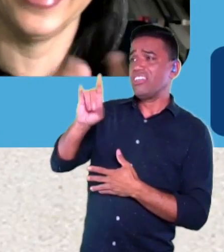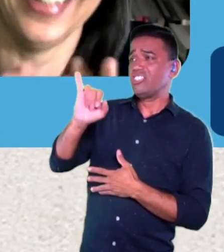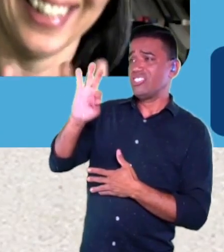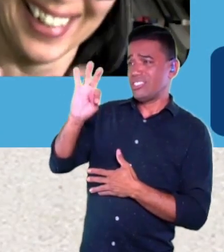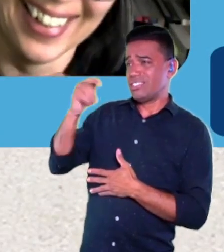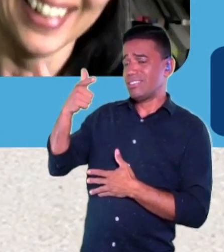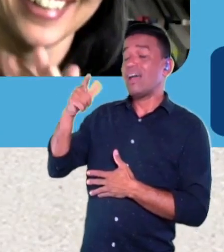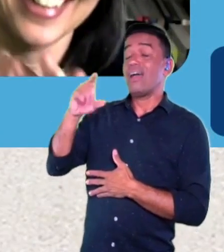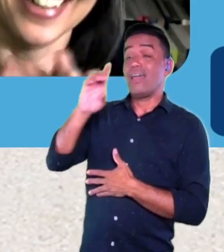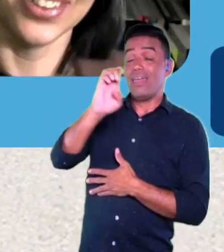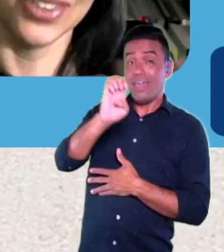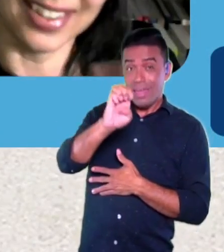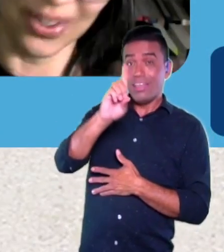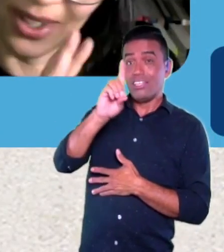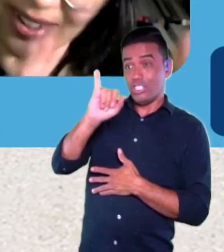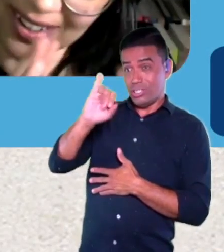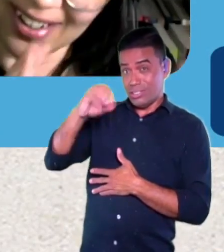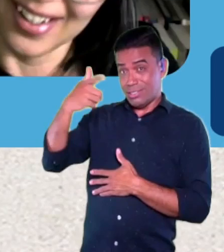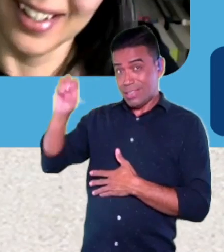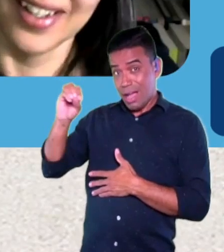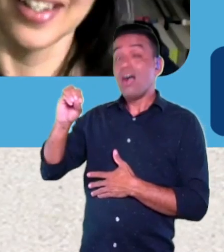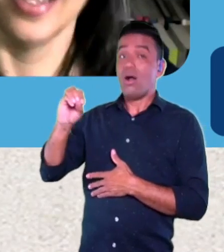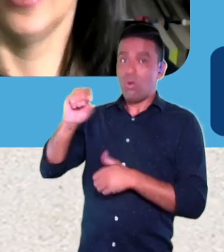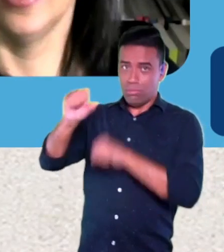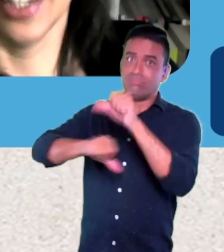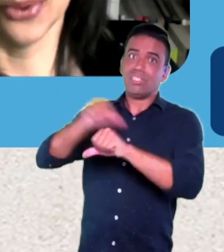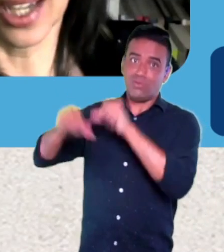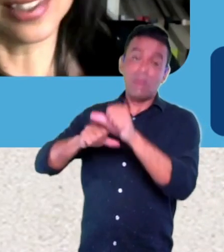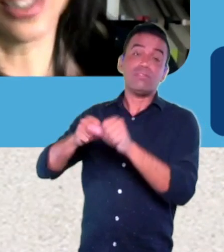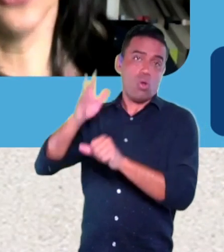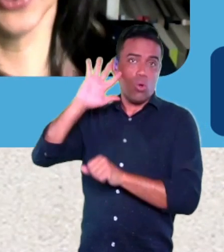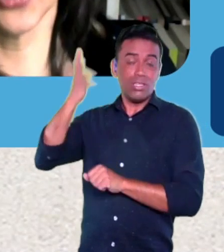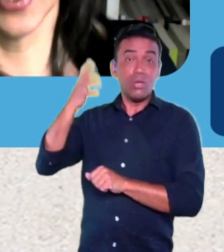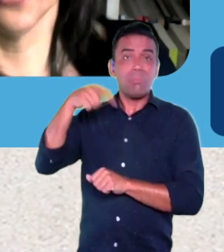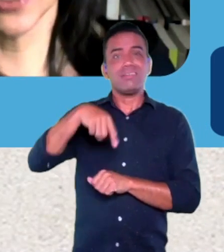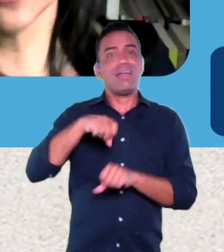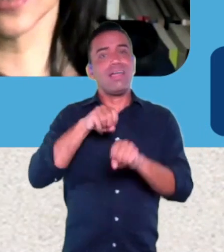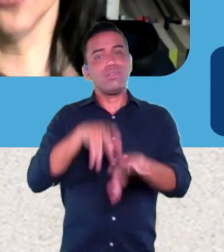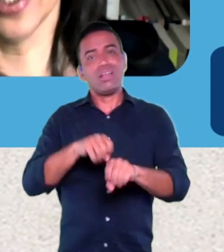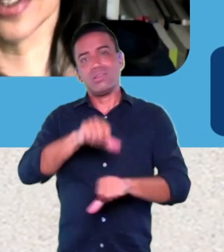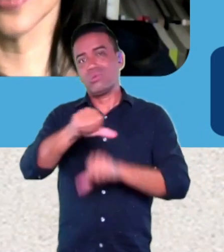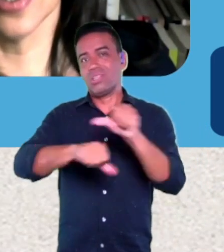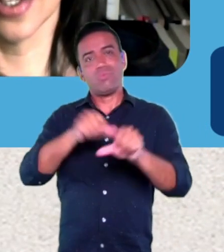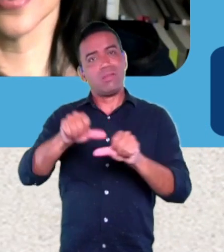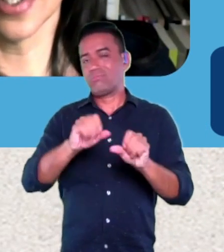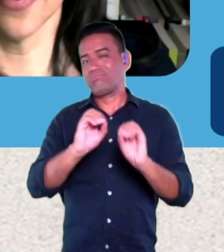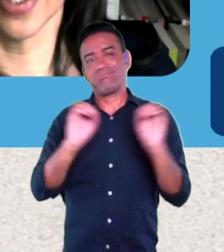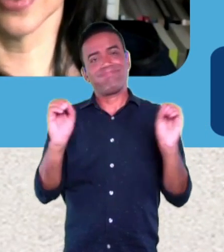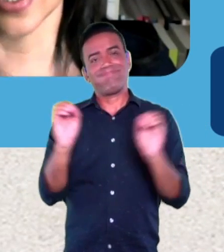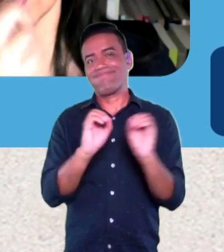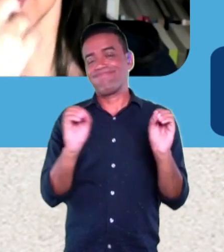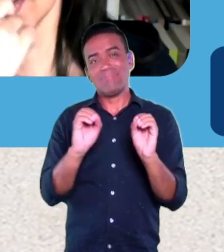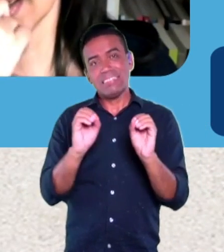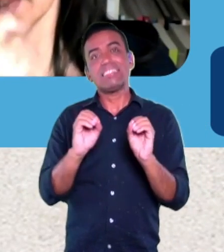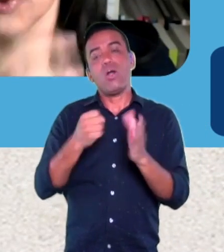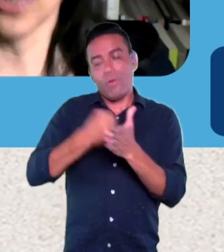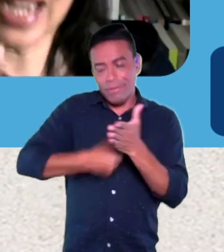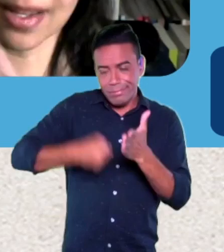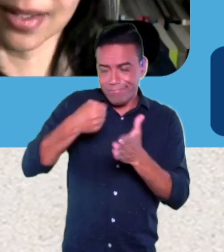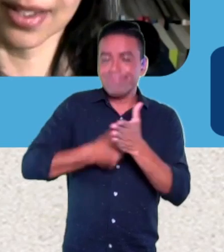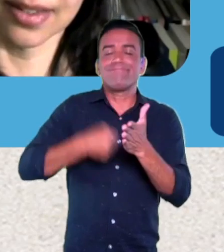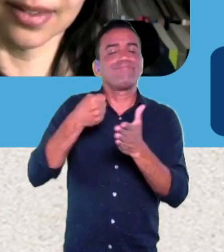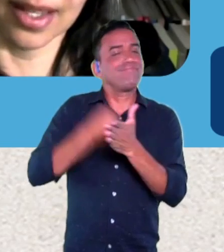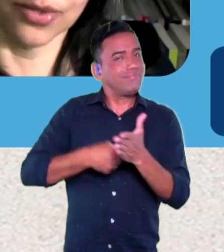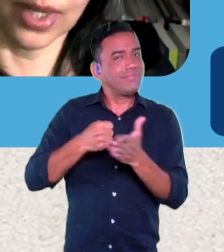tanto. Né? Na educação, mas tem que acontecer, né? Vem acontecendo aos poucos. Na educação, isso, né? É uma questão ainda a ser enfrentada, né? Ela ainda é